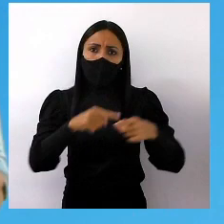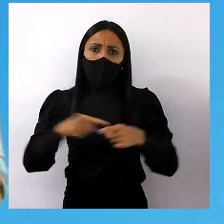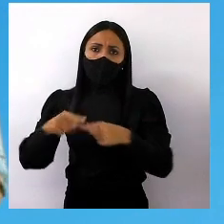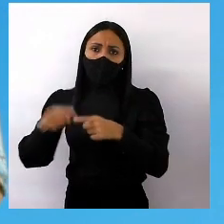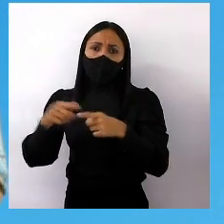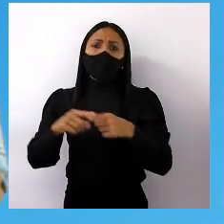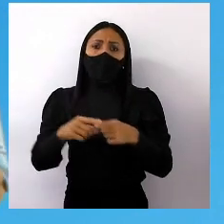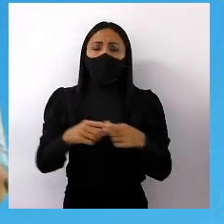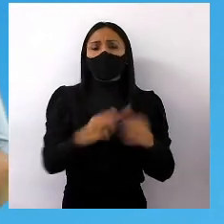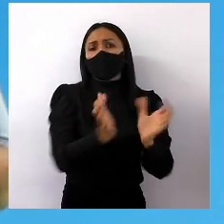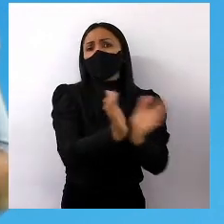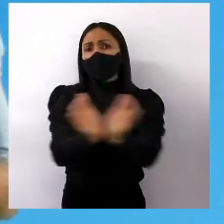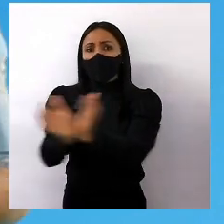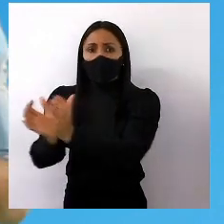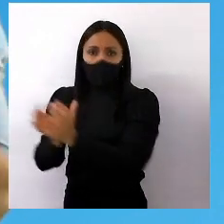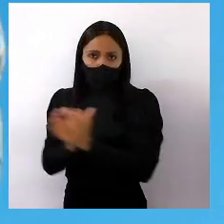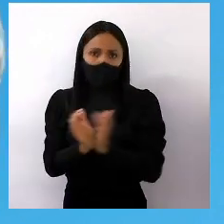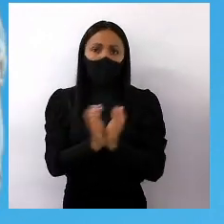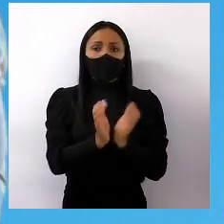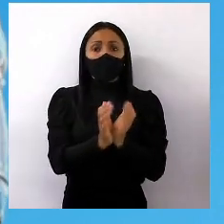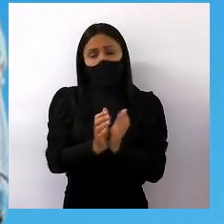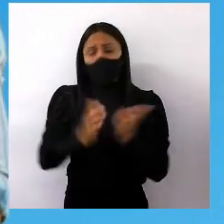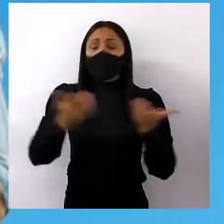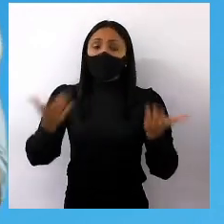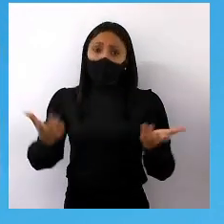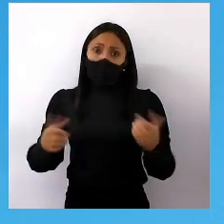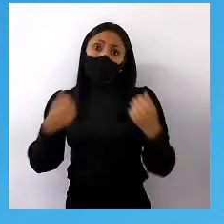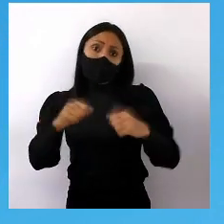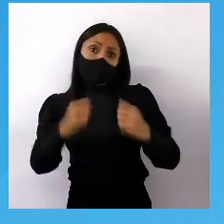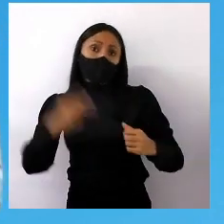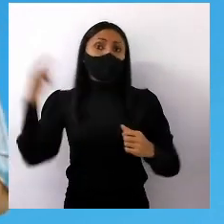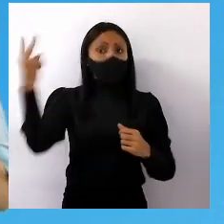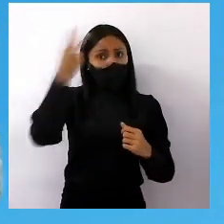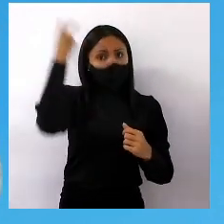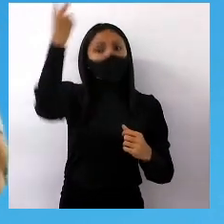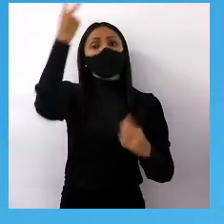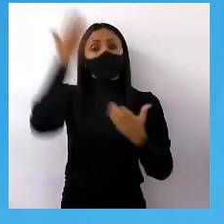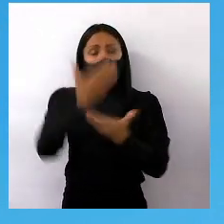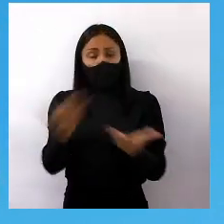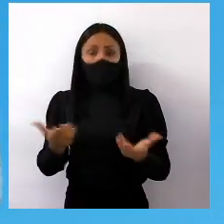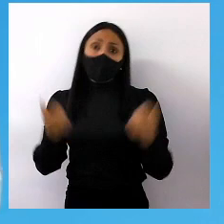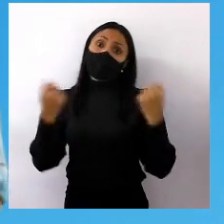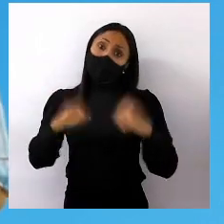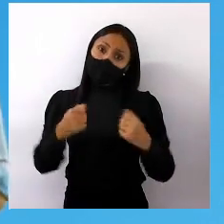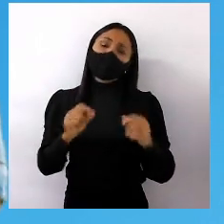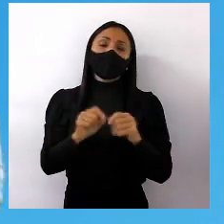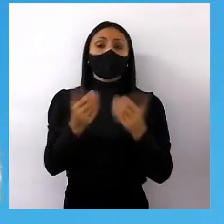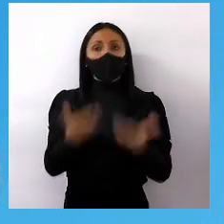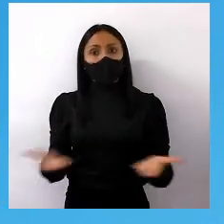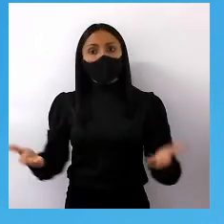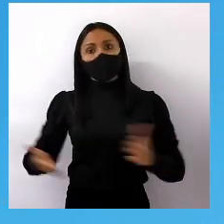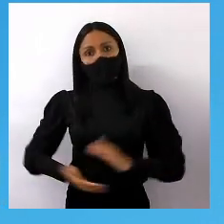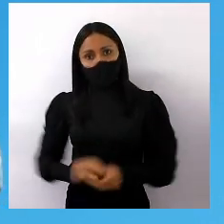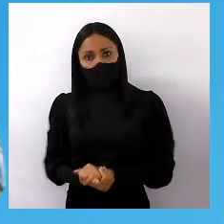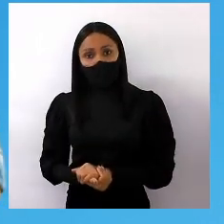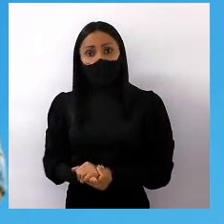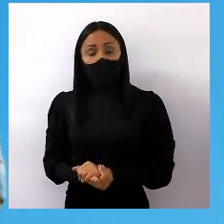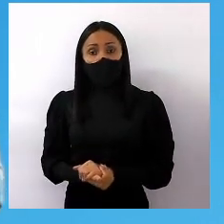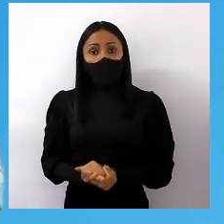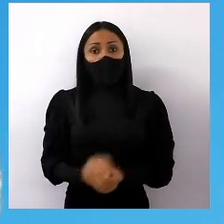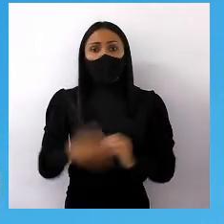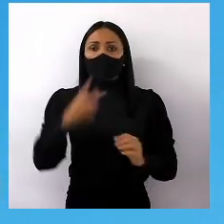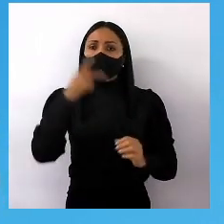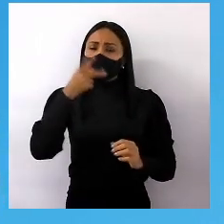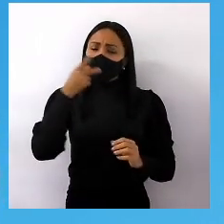nas comunidades, que eles devem ser valorizados, né, reconhecidos, né? A gente precisa fazer isso. Você falou nessa questão